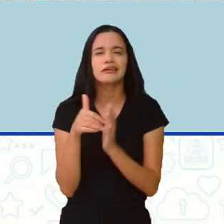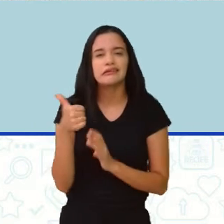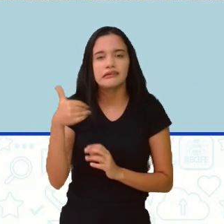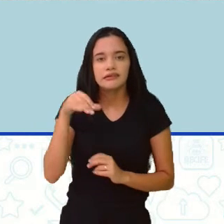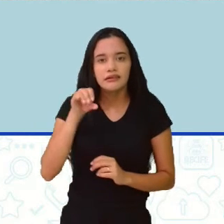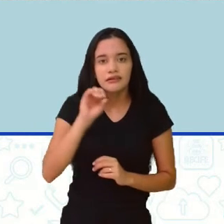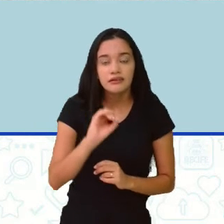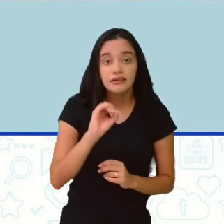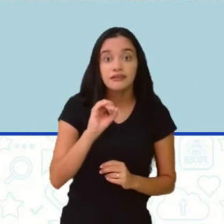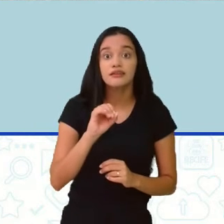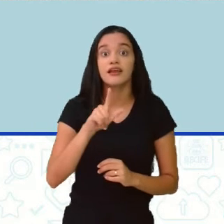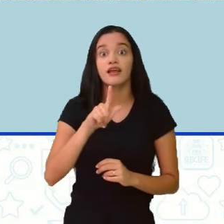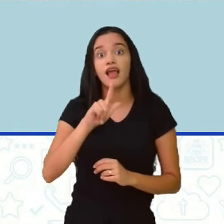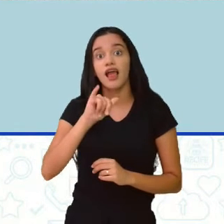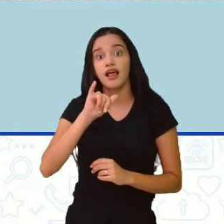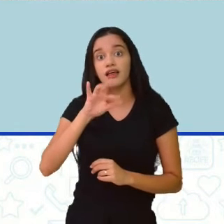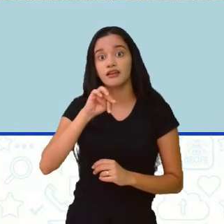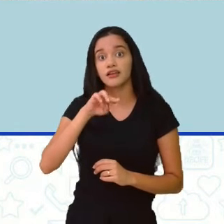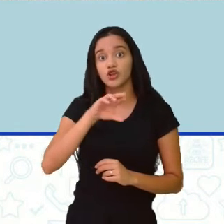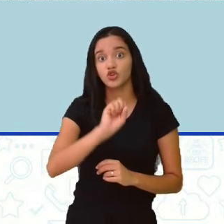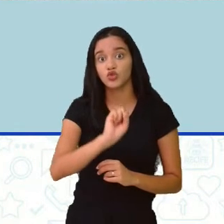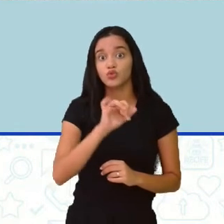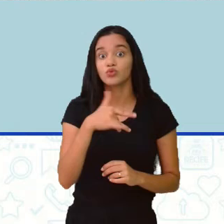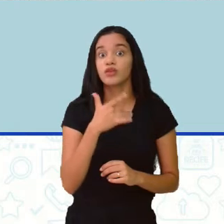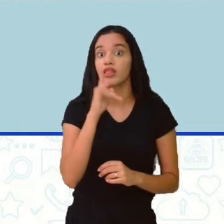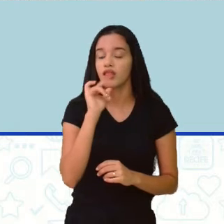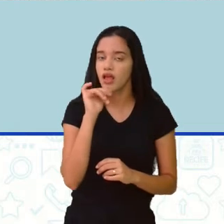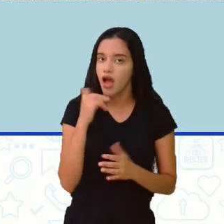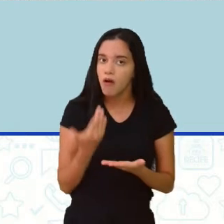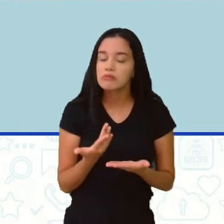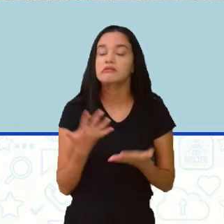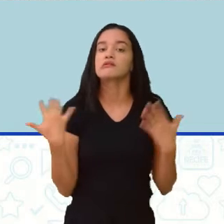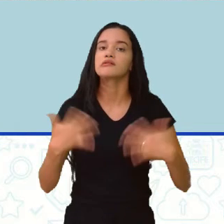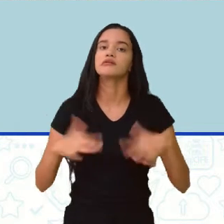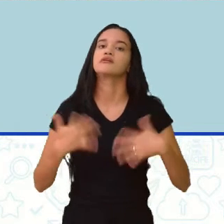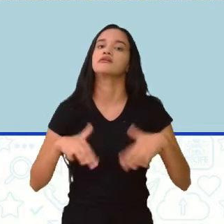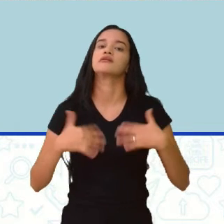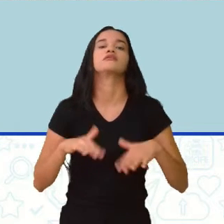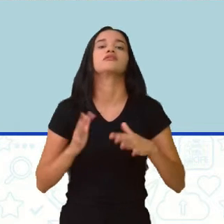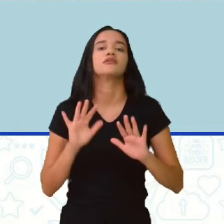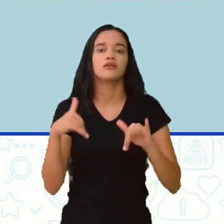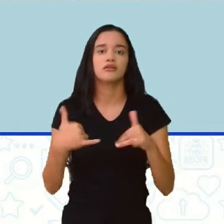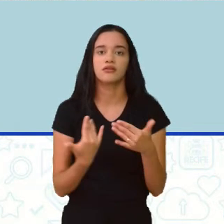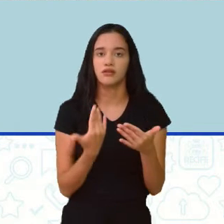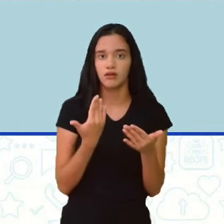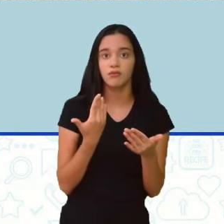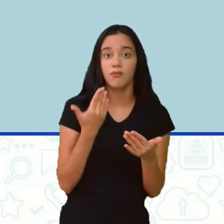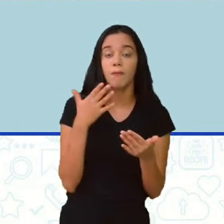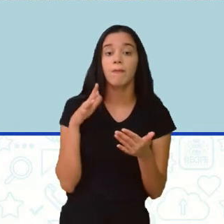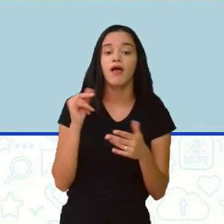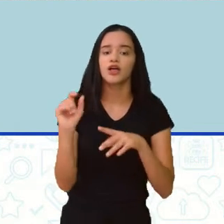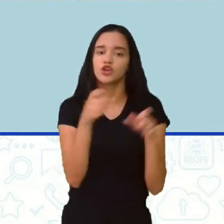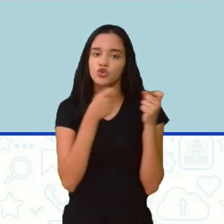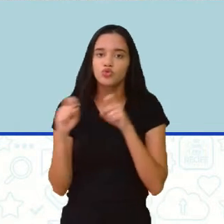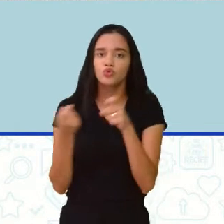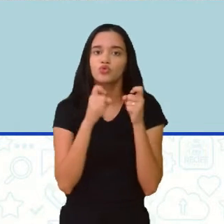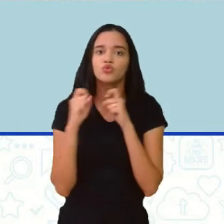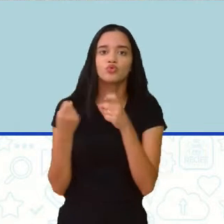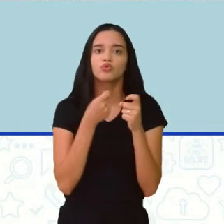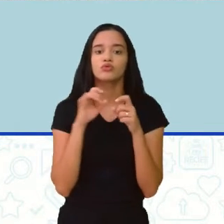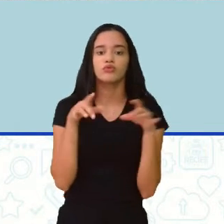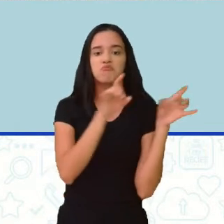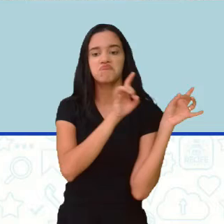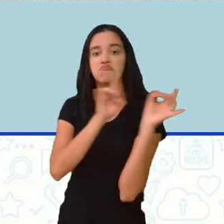água. Então, a indústria da moda, ela está no centro de discussão sobre poluição ambiental e